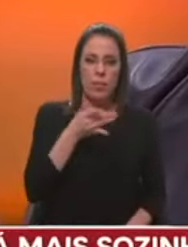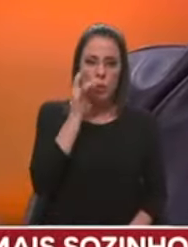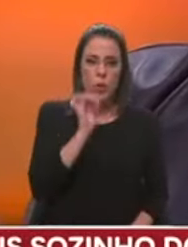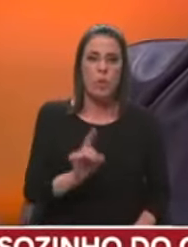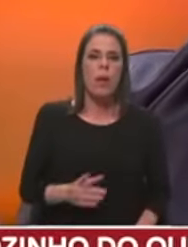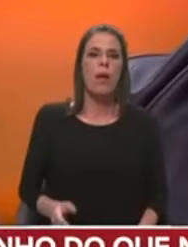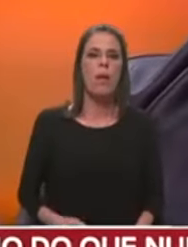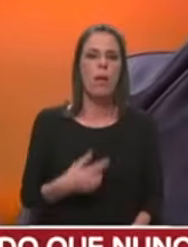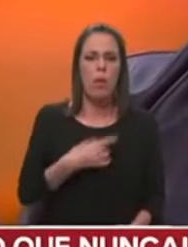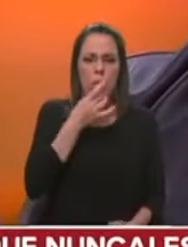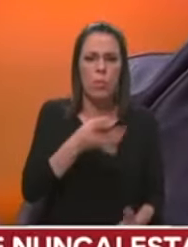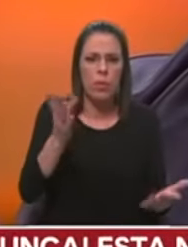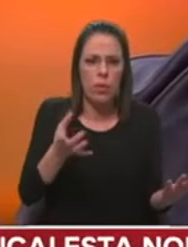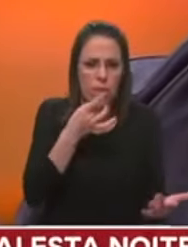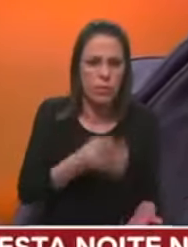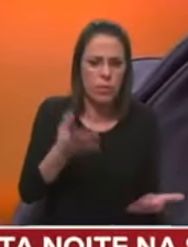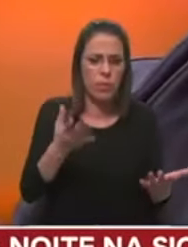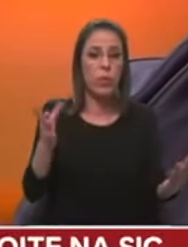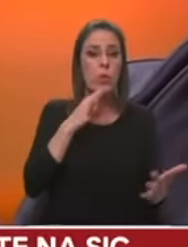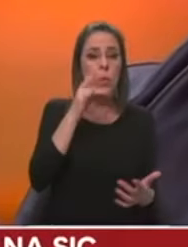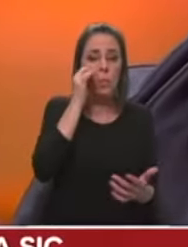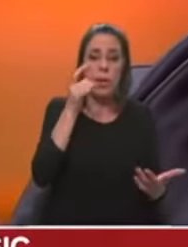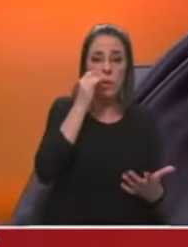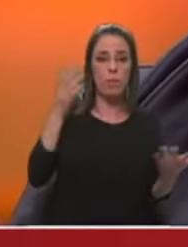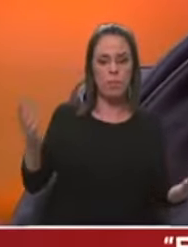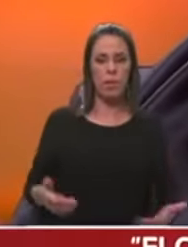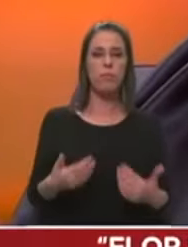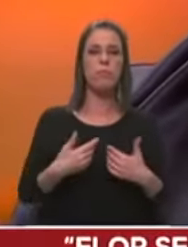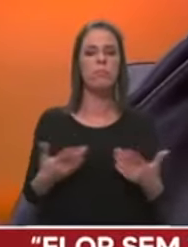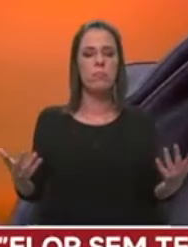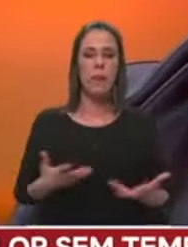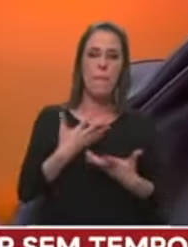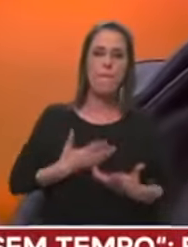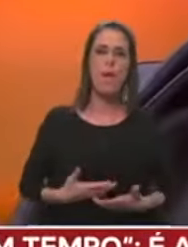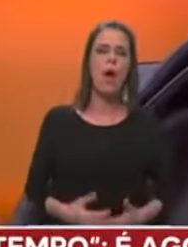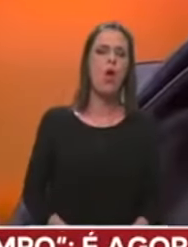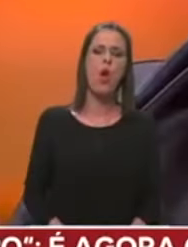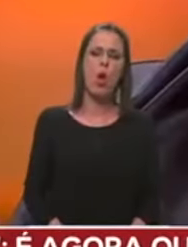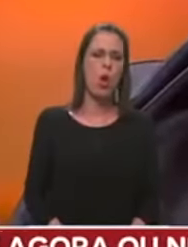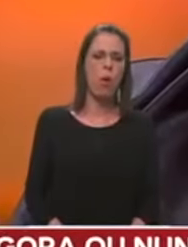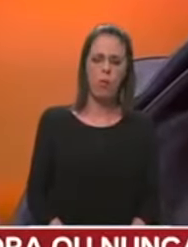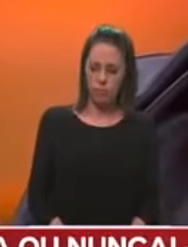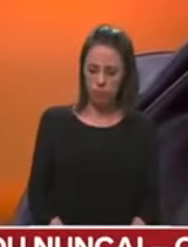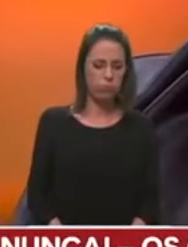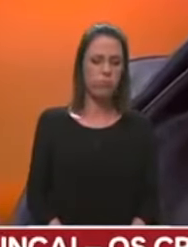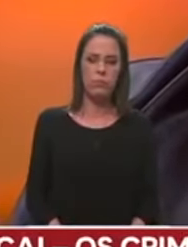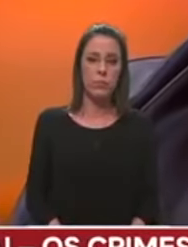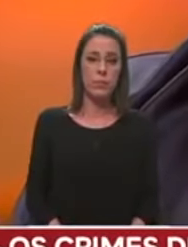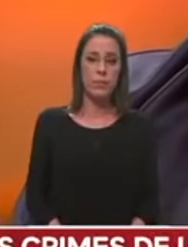pai, ou não? Ah, perdoou, então não perdoou. Os pais são os pais. É. A gente pode... Não se fica com uma mágoa muito grande?